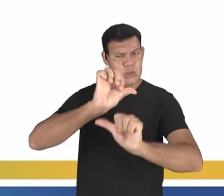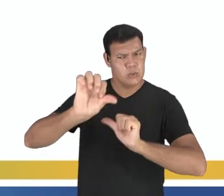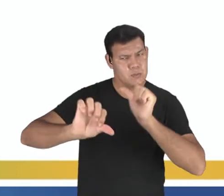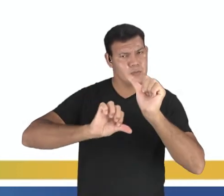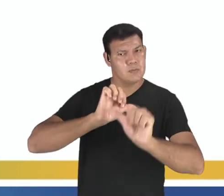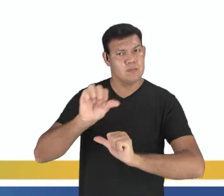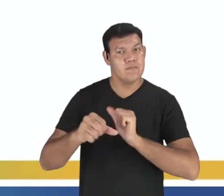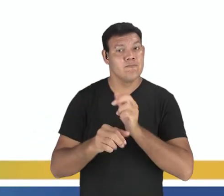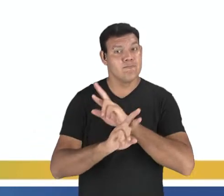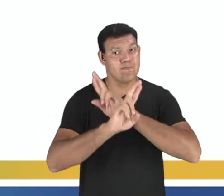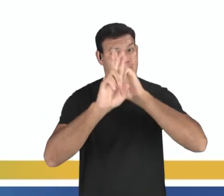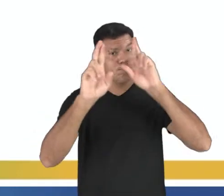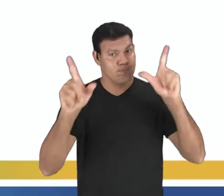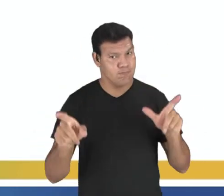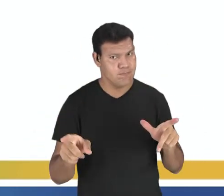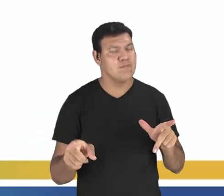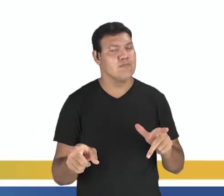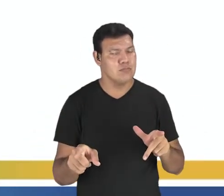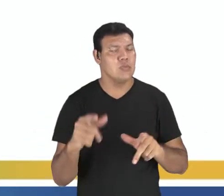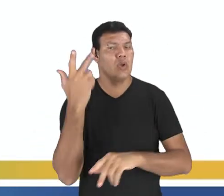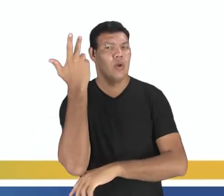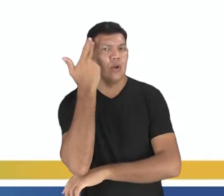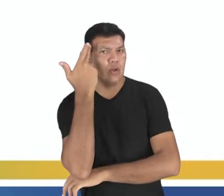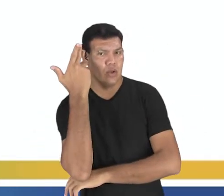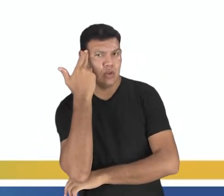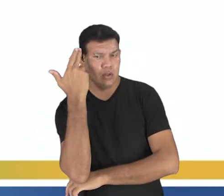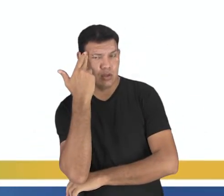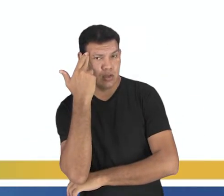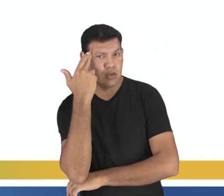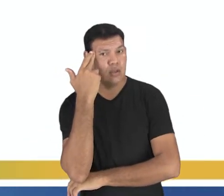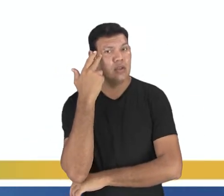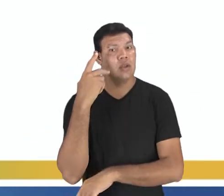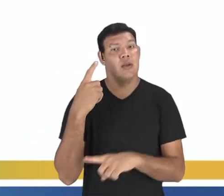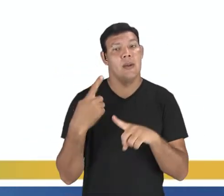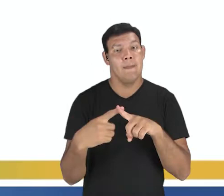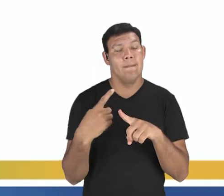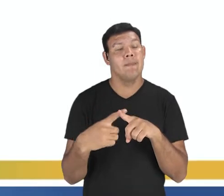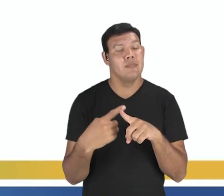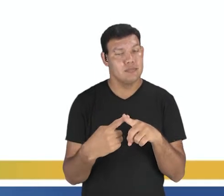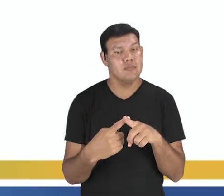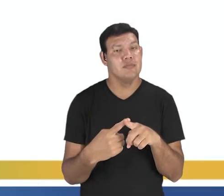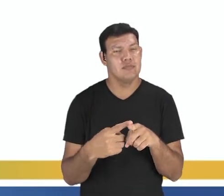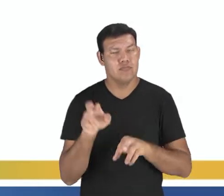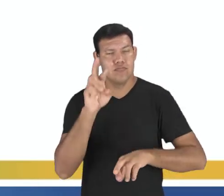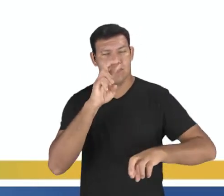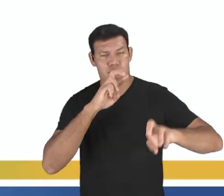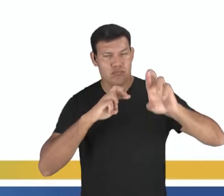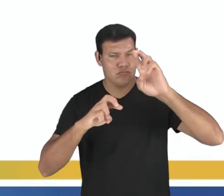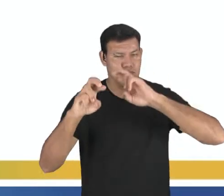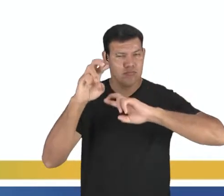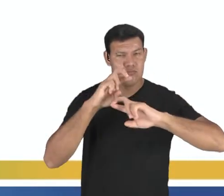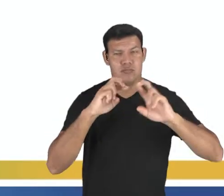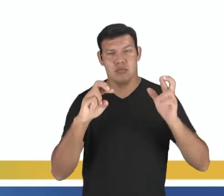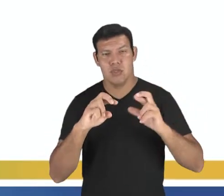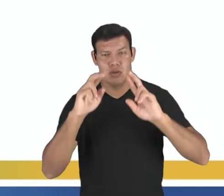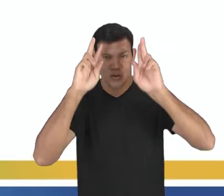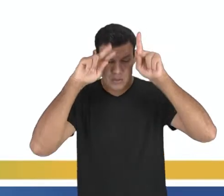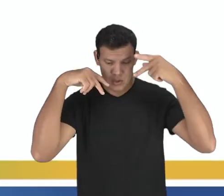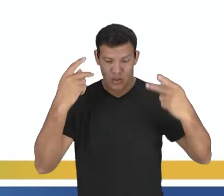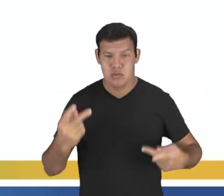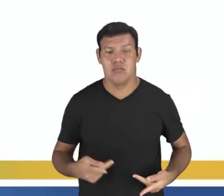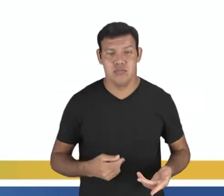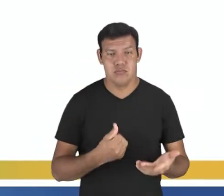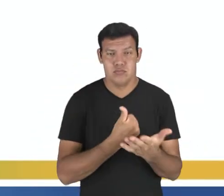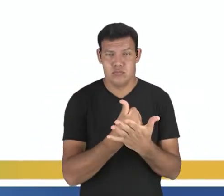Ele difere-se do meio natural, por ser o local onde imediatamente se observa a atuação do ser humano sobre